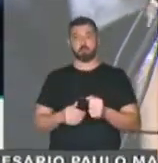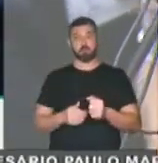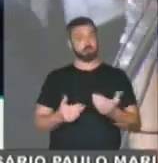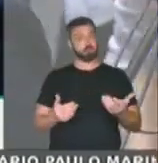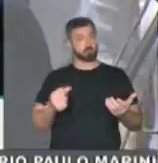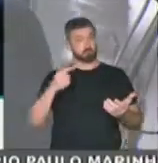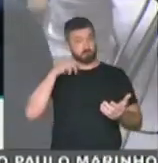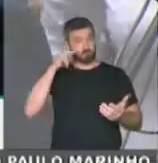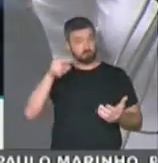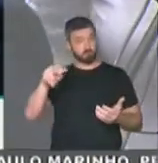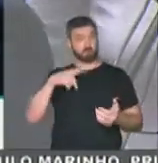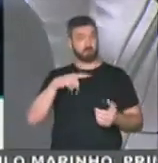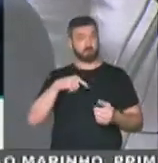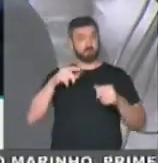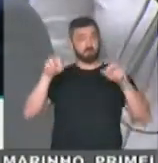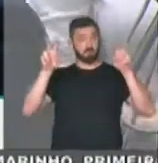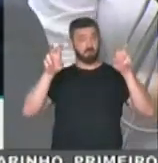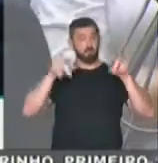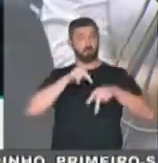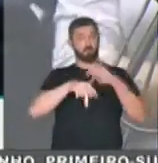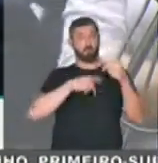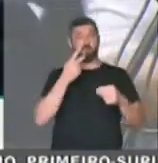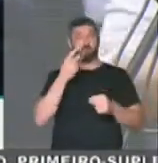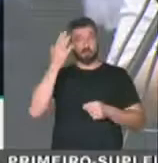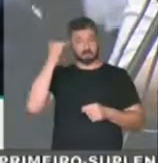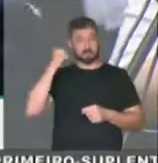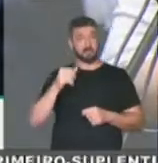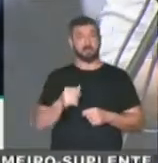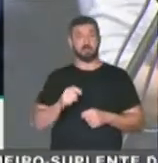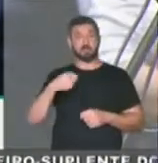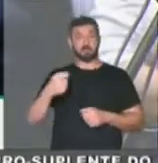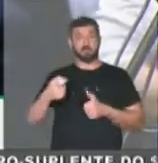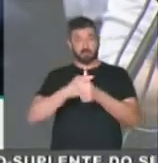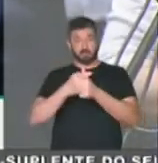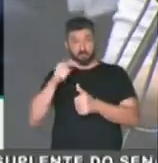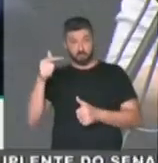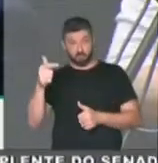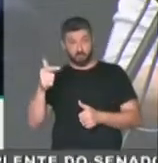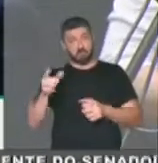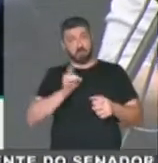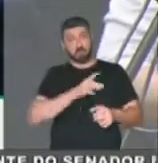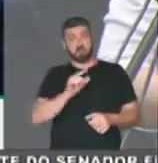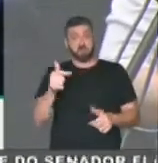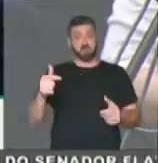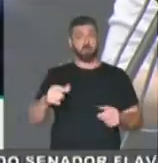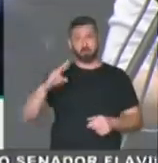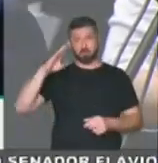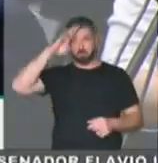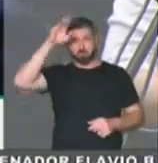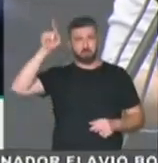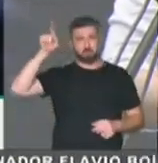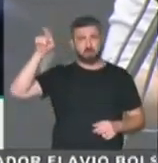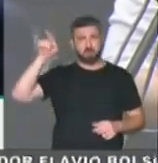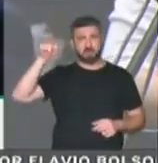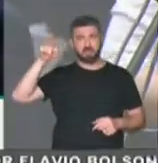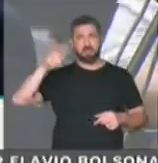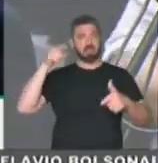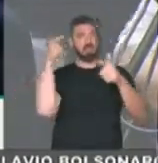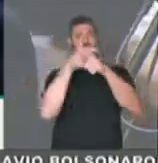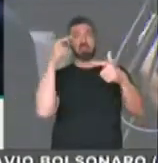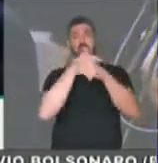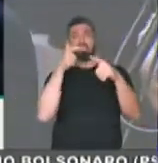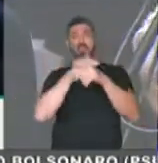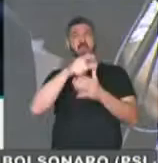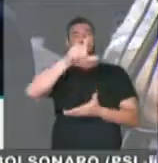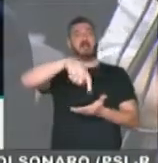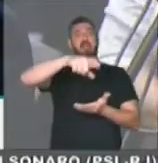aí um ditado na população, sábio, quem não deve, não teme. O presidente Bolsonaro, que tanto criticava